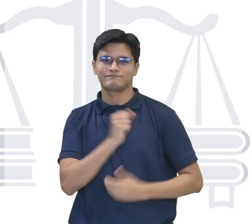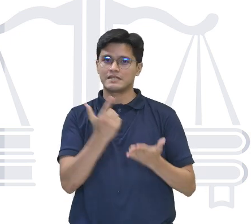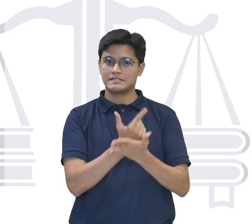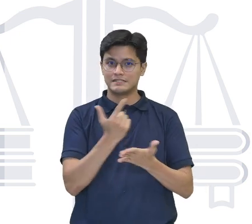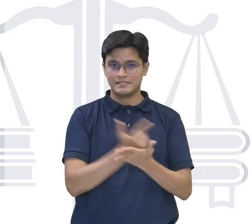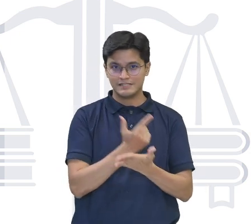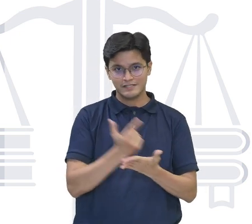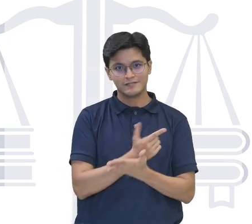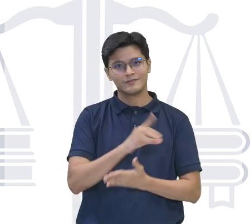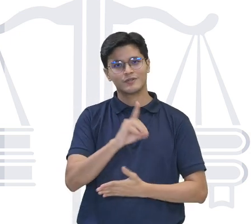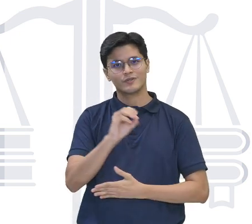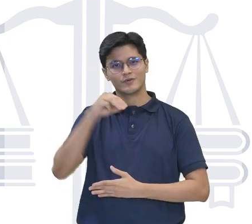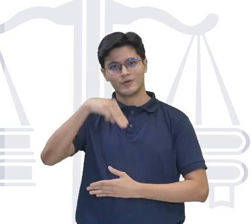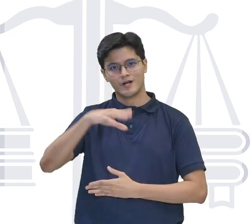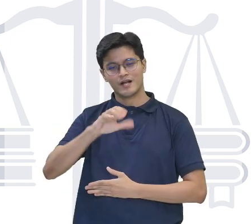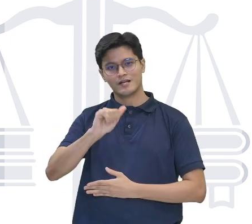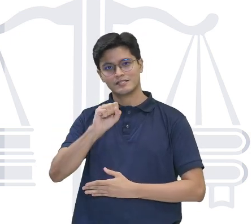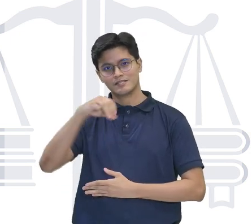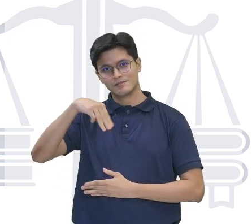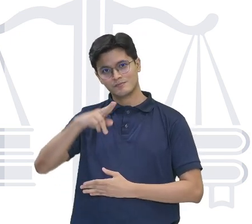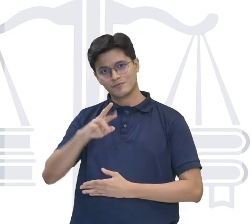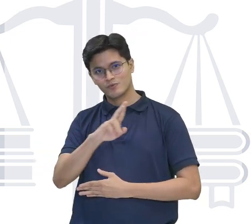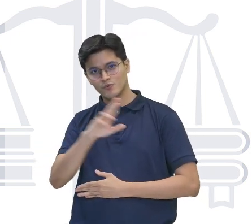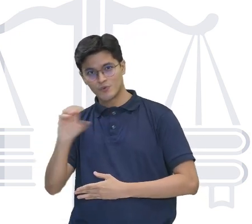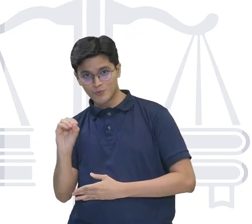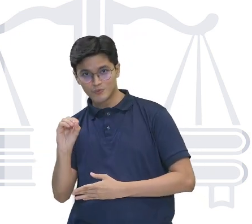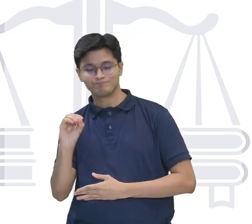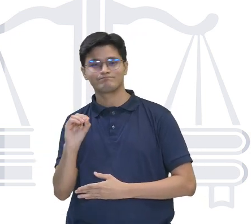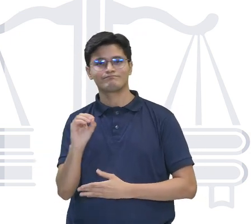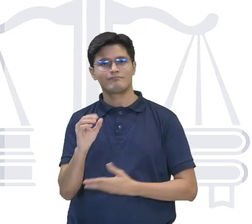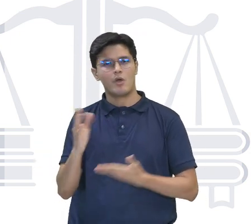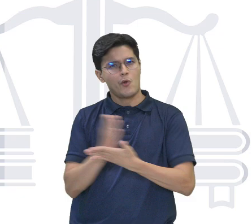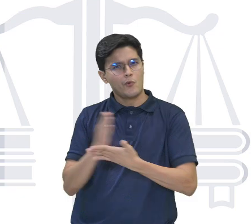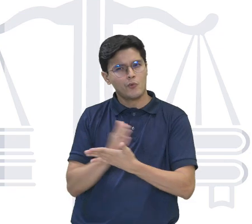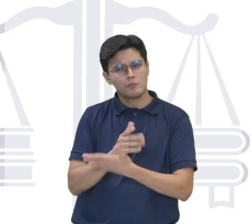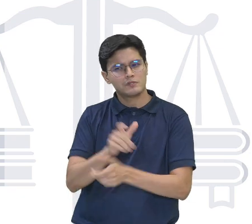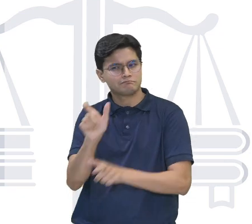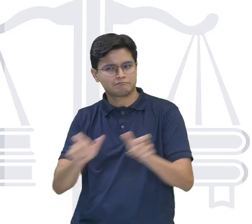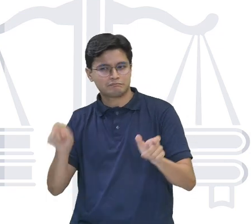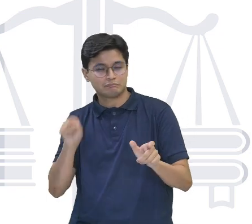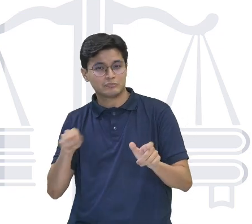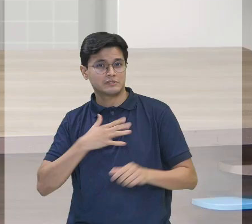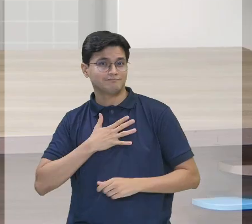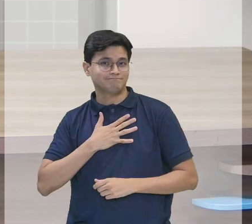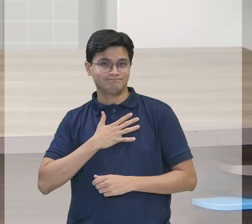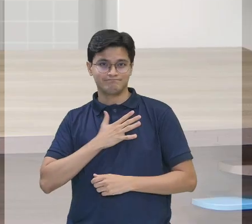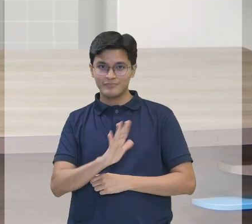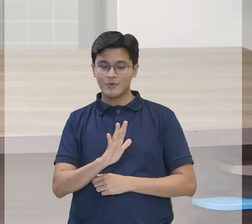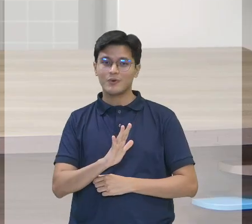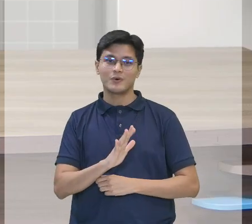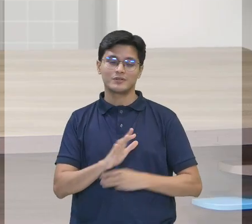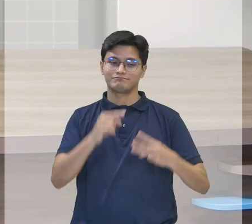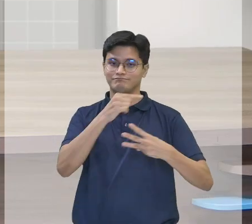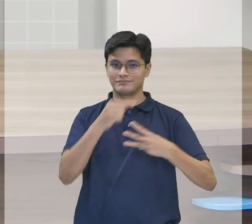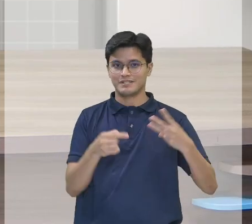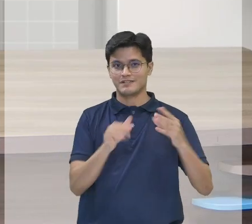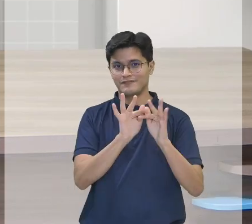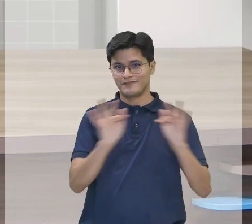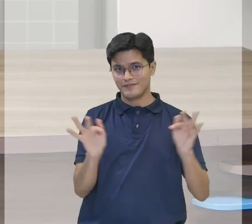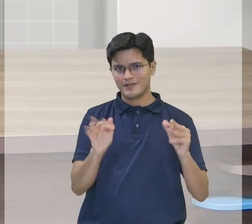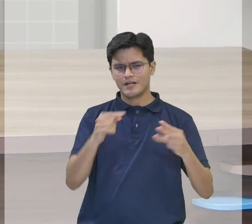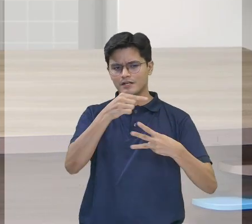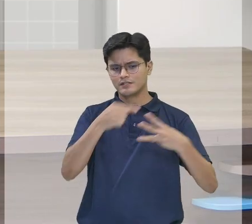Tem gente que não gosta, não é um senso. Olha, nenhuma dessas alternativas aí, né, dessas sentenças, elas são um